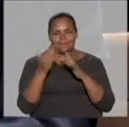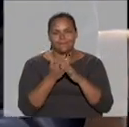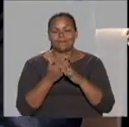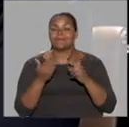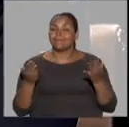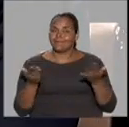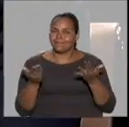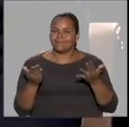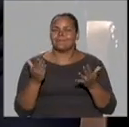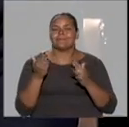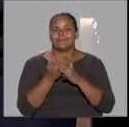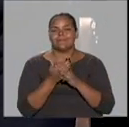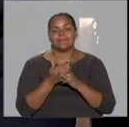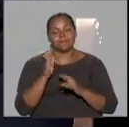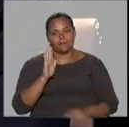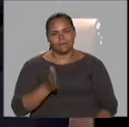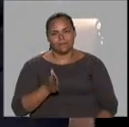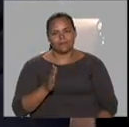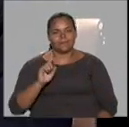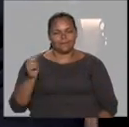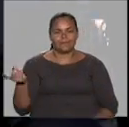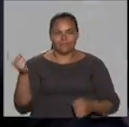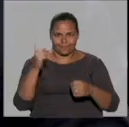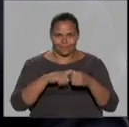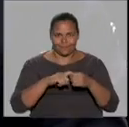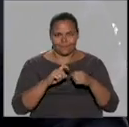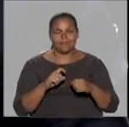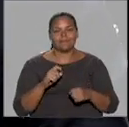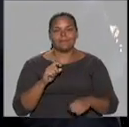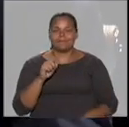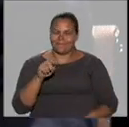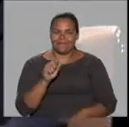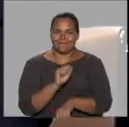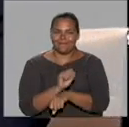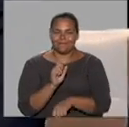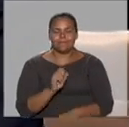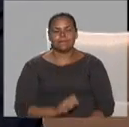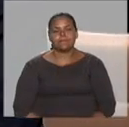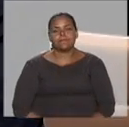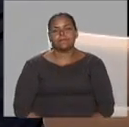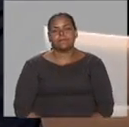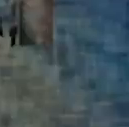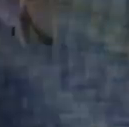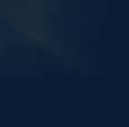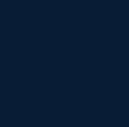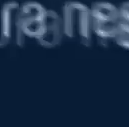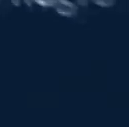Okay. Eu vou ter que ir para o intervalo agora, mas já já a gente está de volta. Fique com a gente, hein?